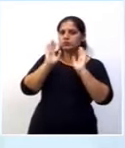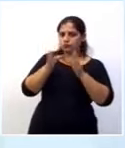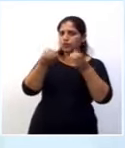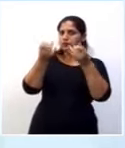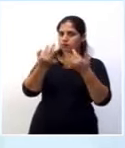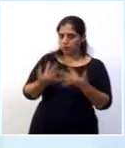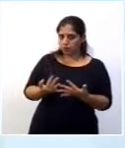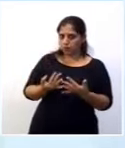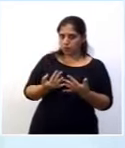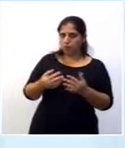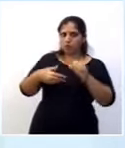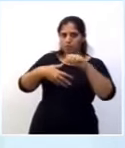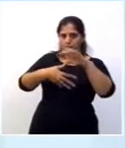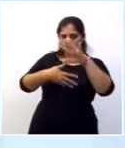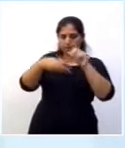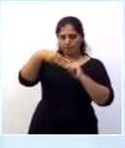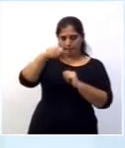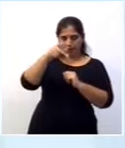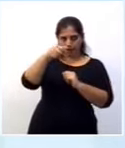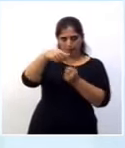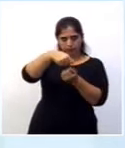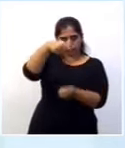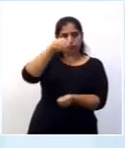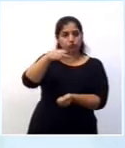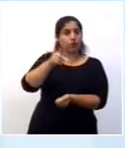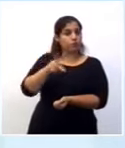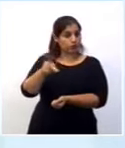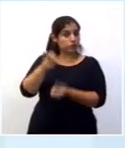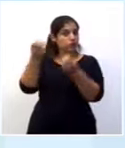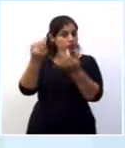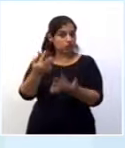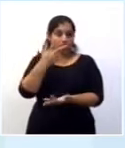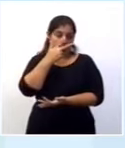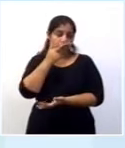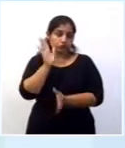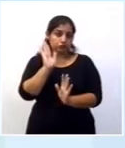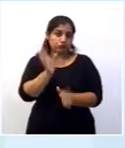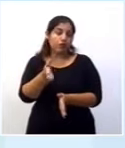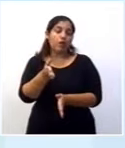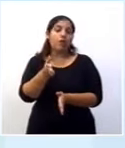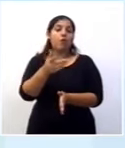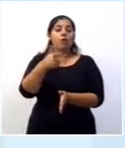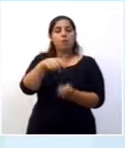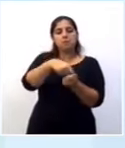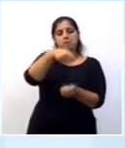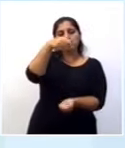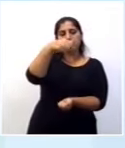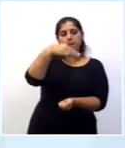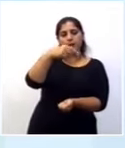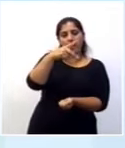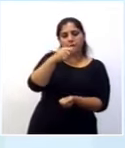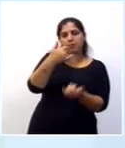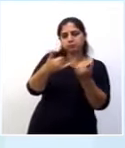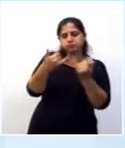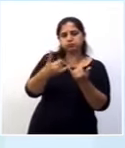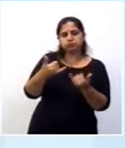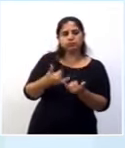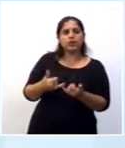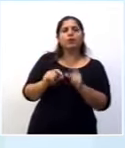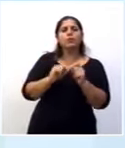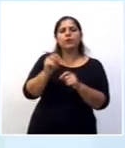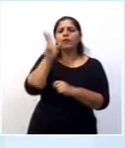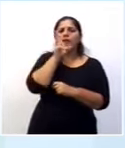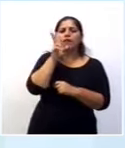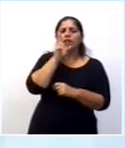esse mapa, provavelmente o professor de vocês também já trabalhou com esse mapa, ou com um mapa similar, né? Vamos